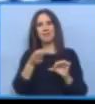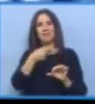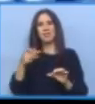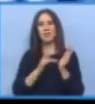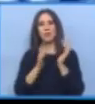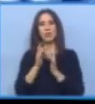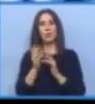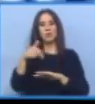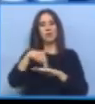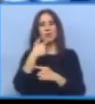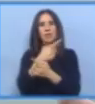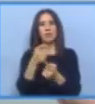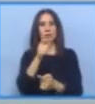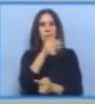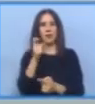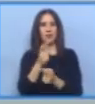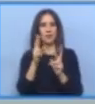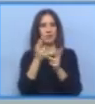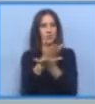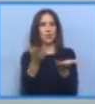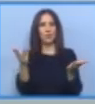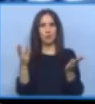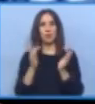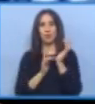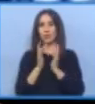lhes aparece: a paz esteja convosco, que é as primeiras coisas que Jesus diz.